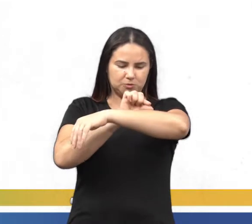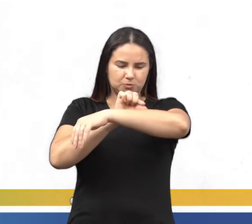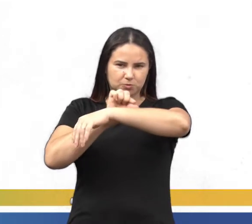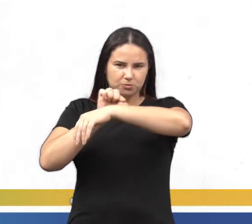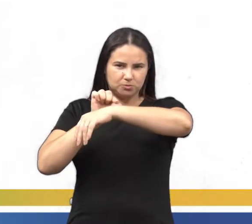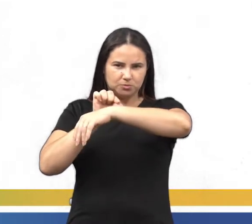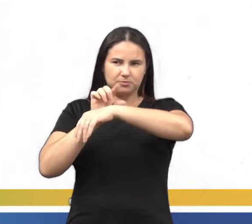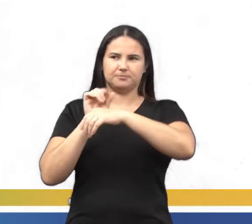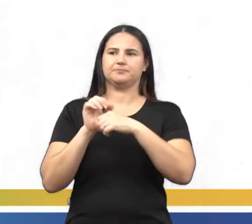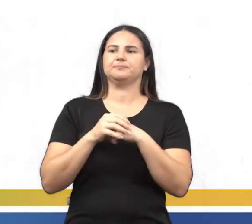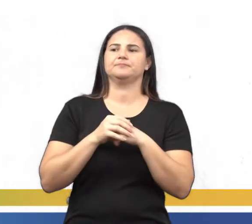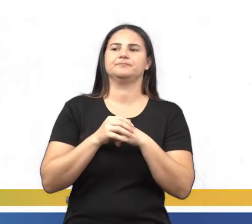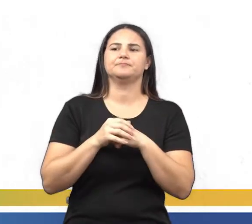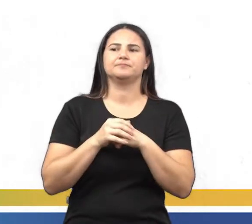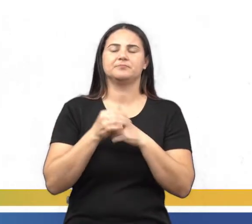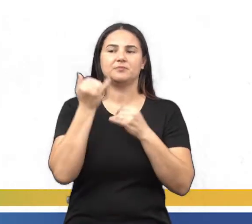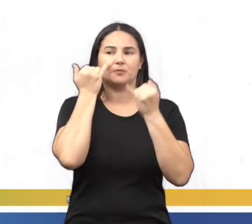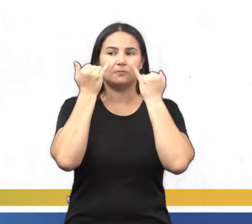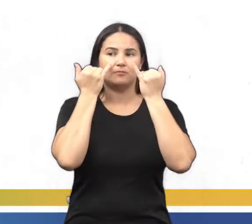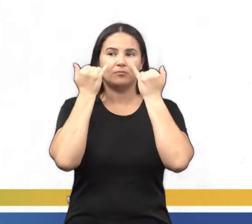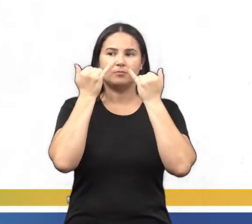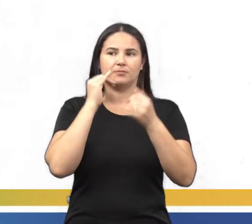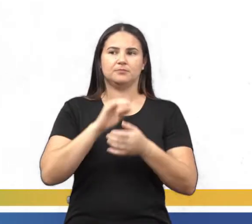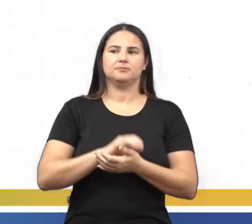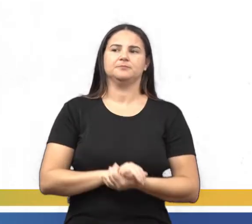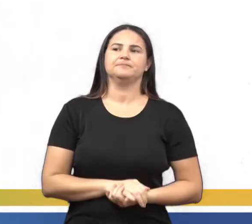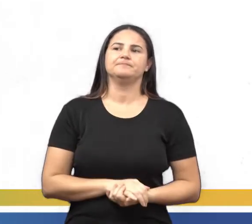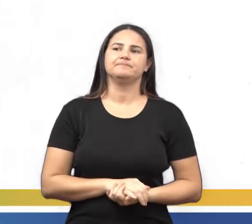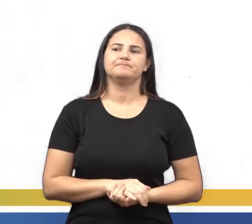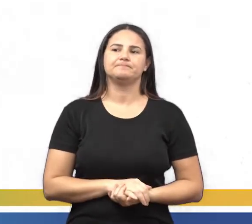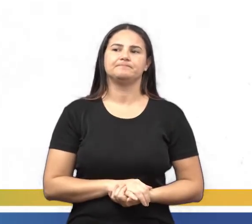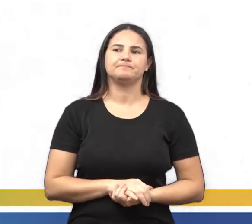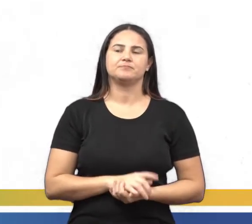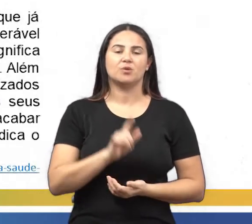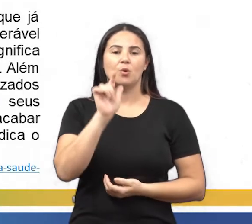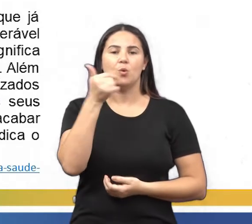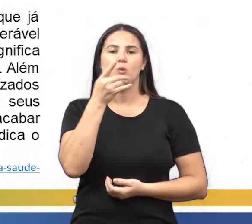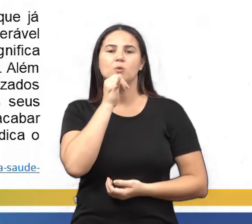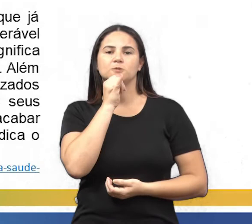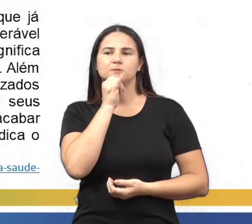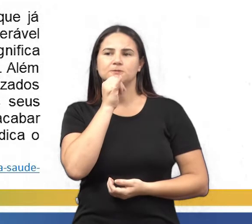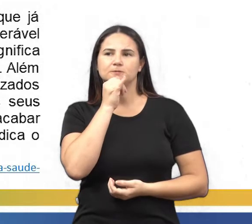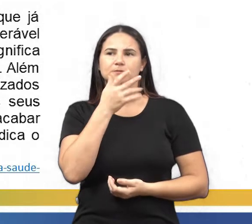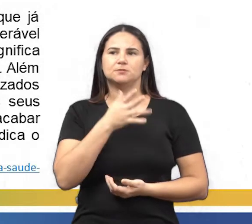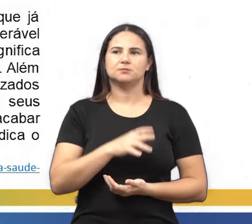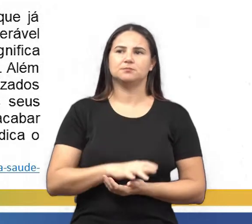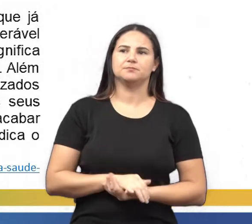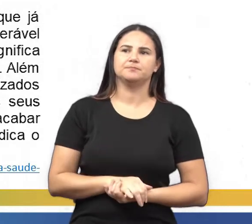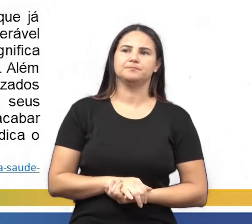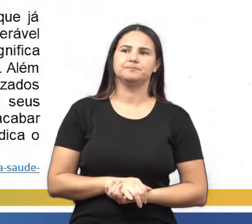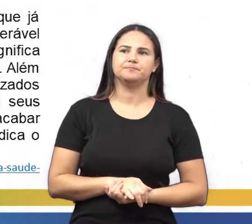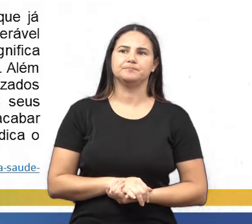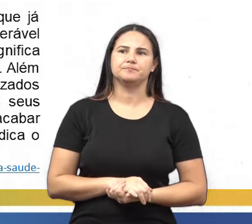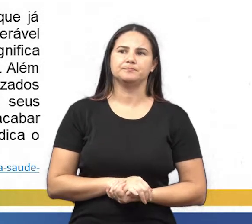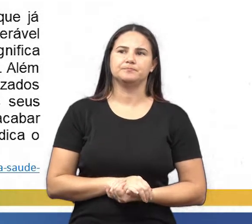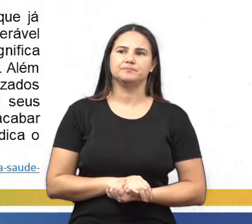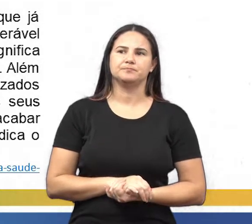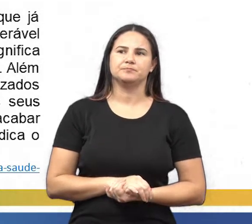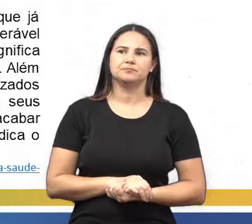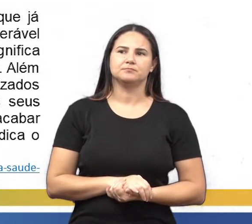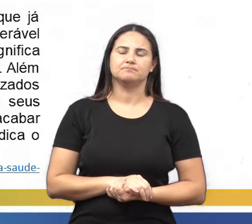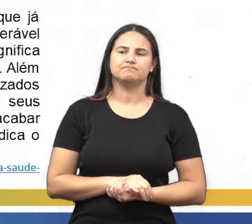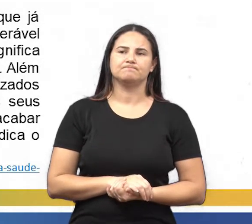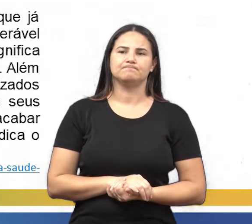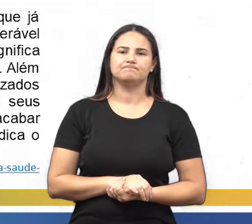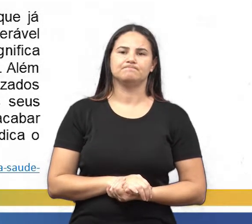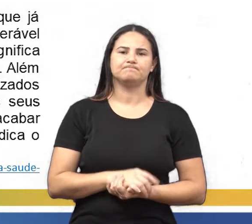eu tenho função informativa. Trouxe mais um exemplo para vocês de função informativa. Observem